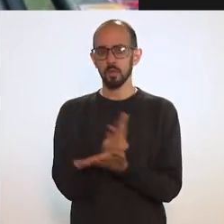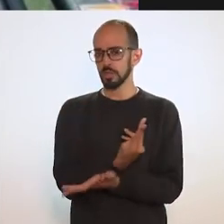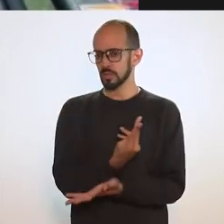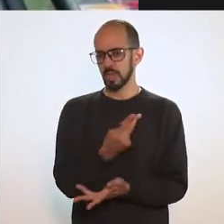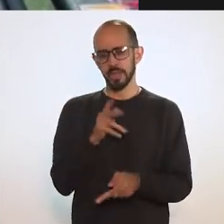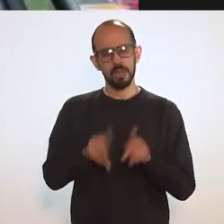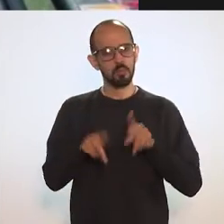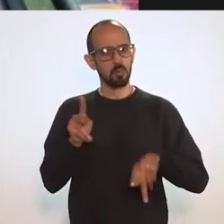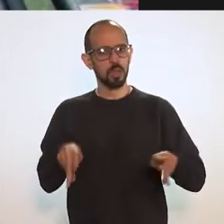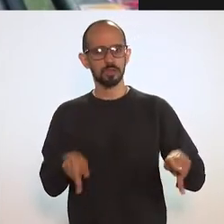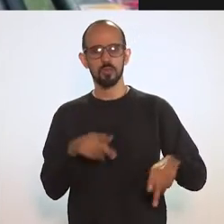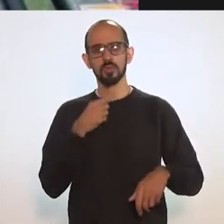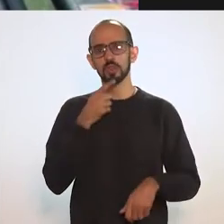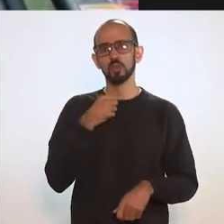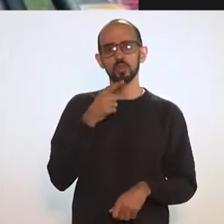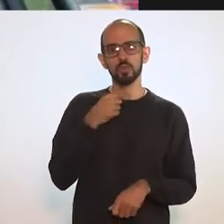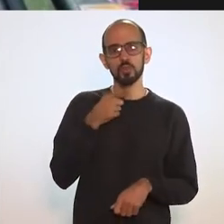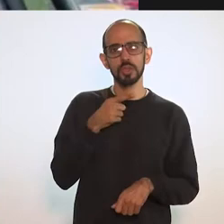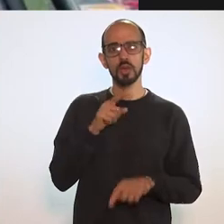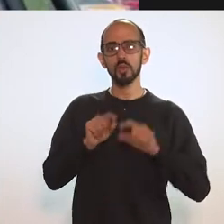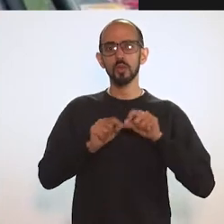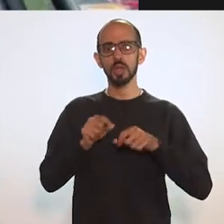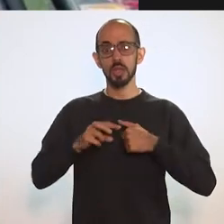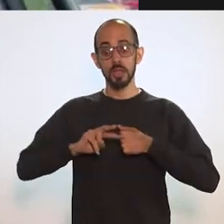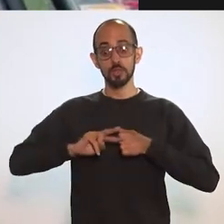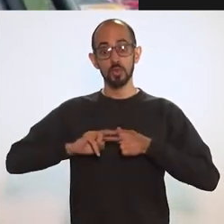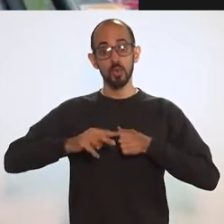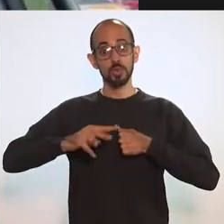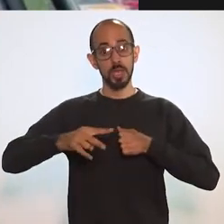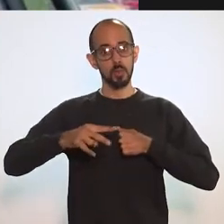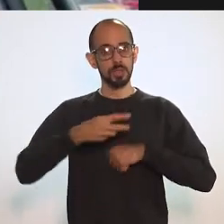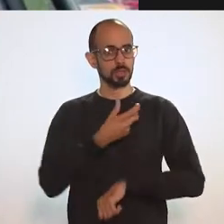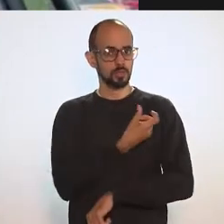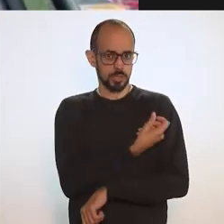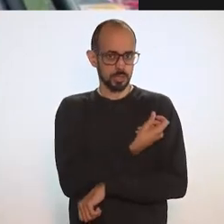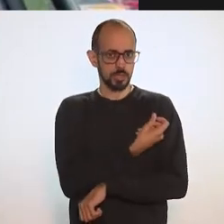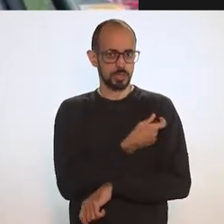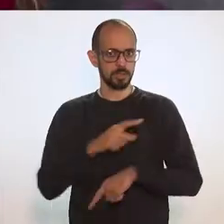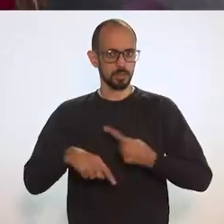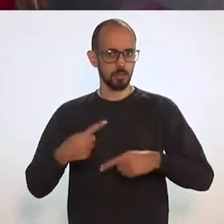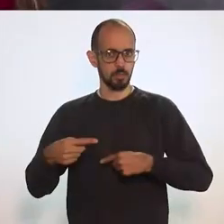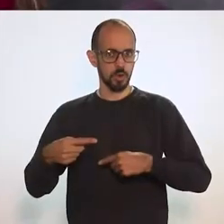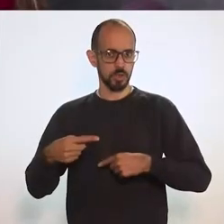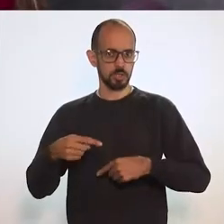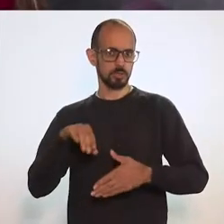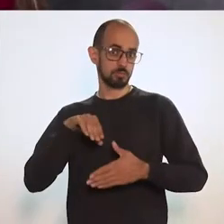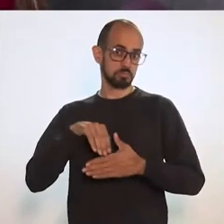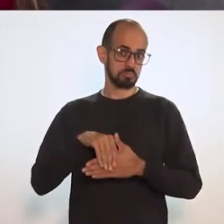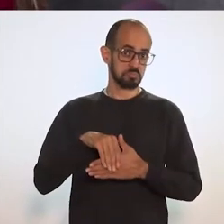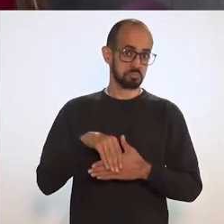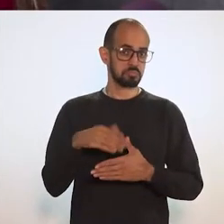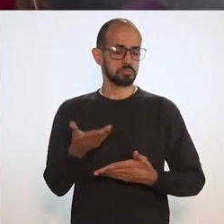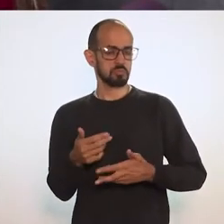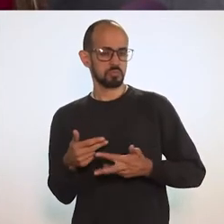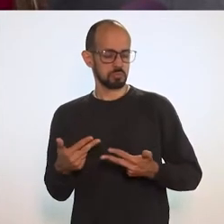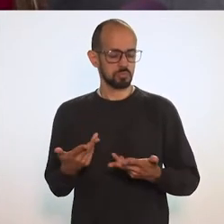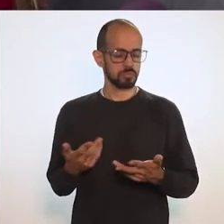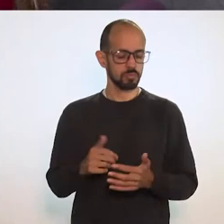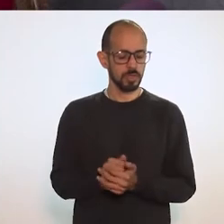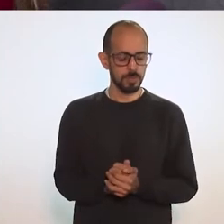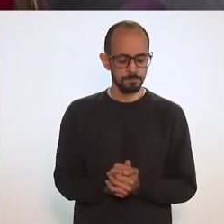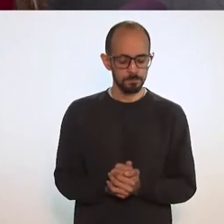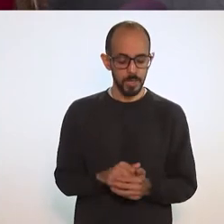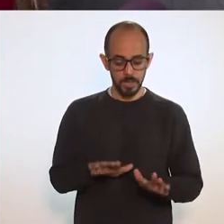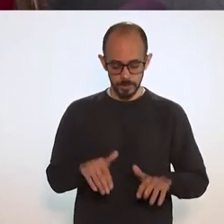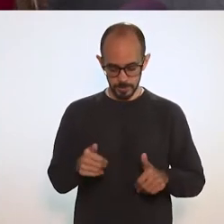se pergunte sobre efeito colateral. E a gente está aqui justamente para responder isso. As vacinas todas são seguras,